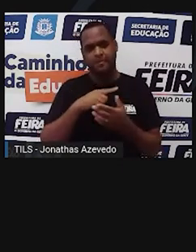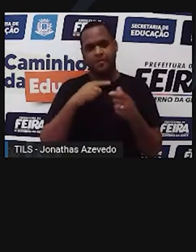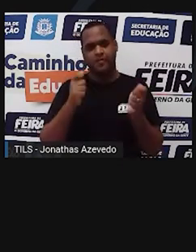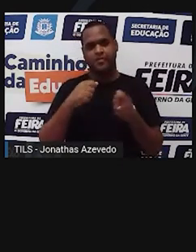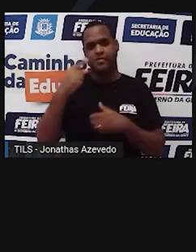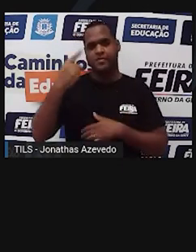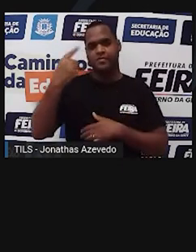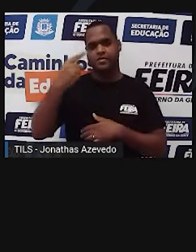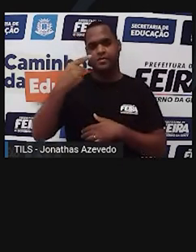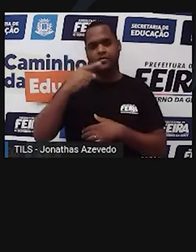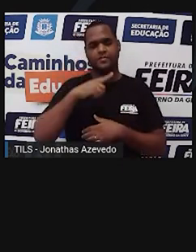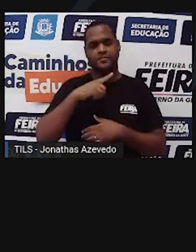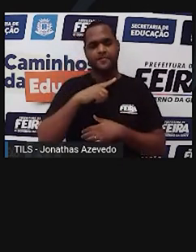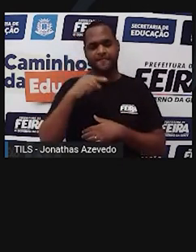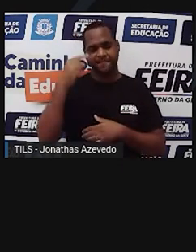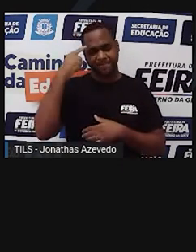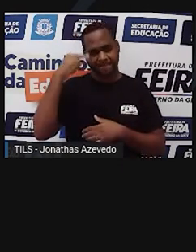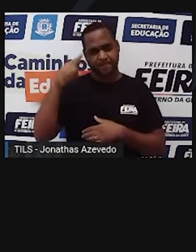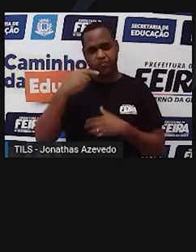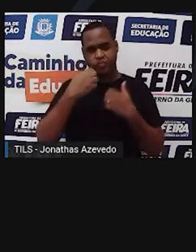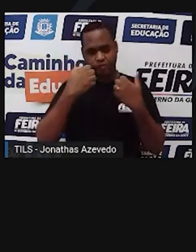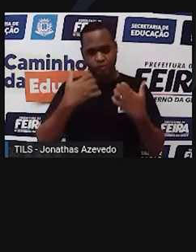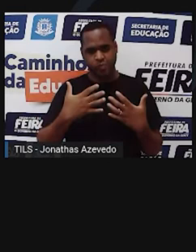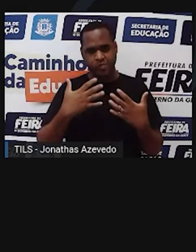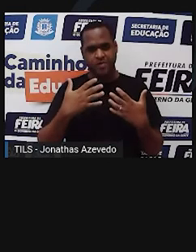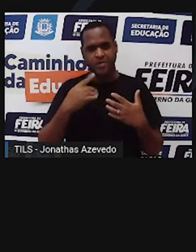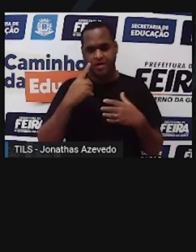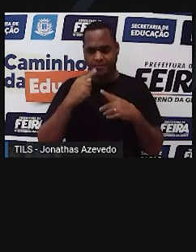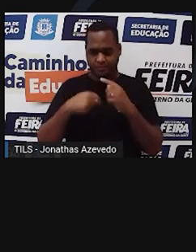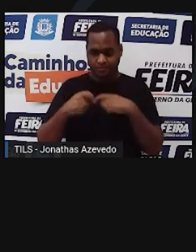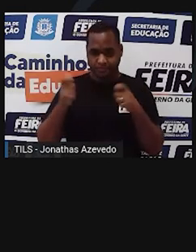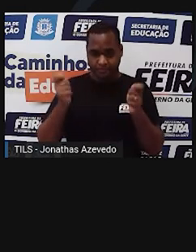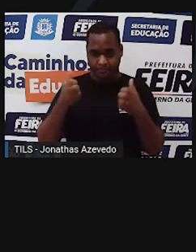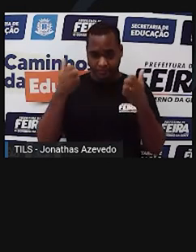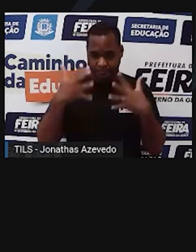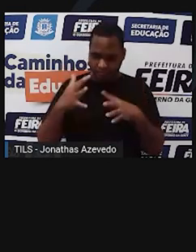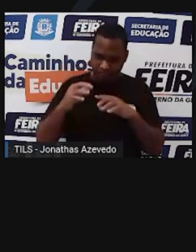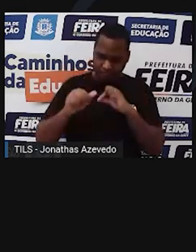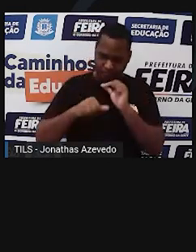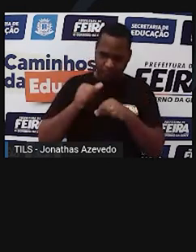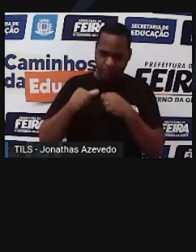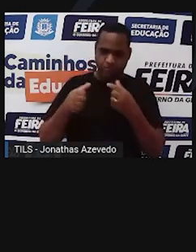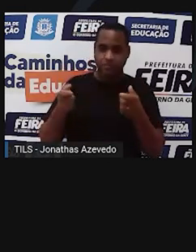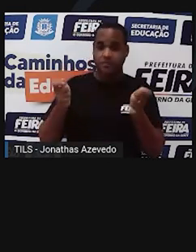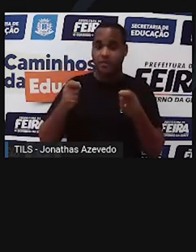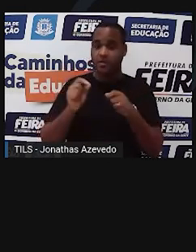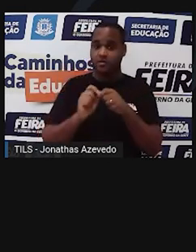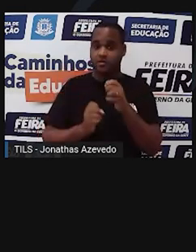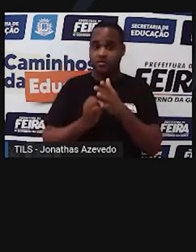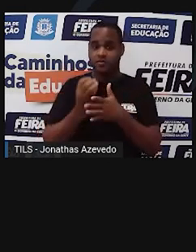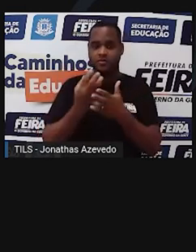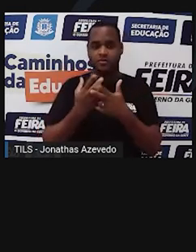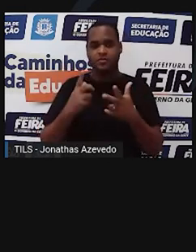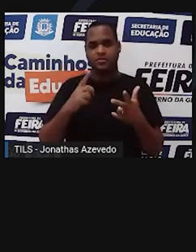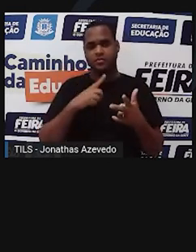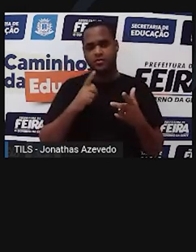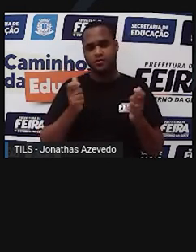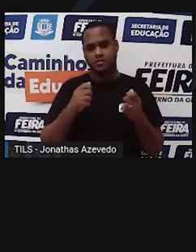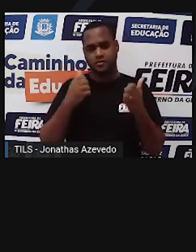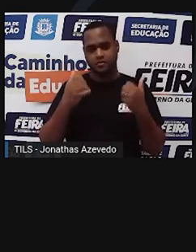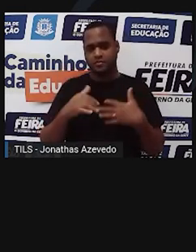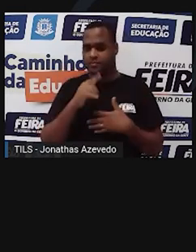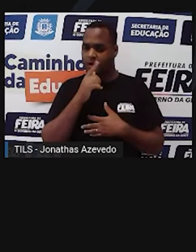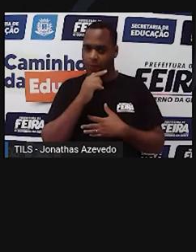delas é que é uma energia de baixo custo para ser produzida, visto que o seu combustível é a água